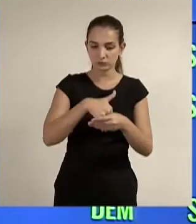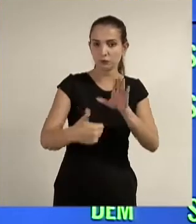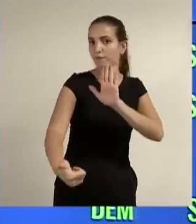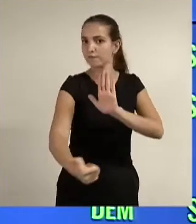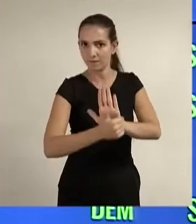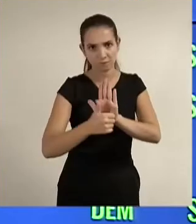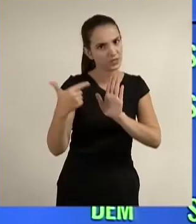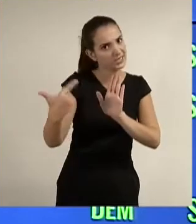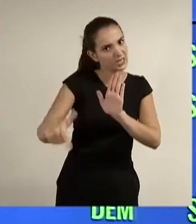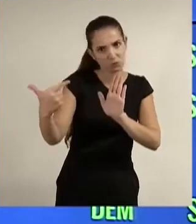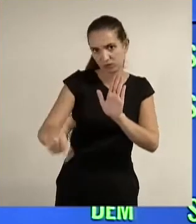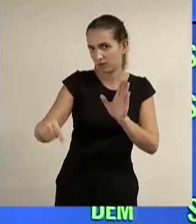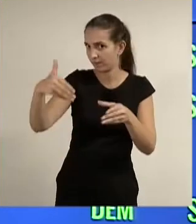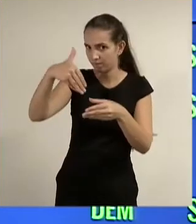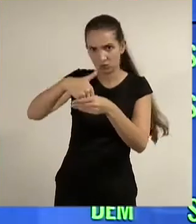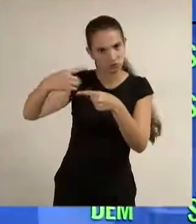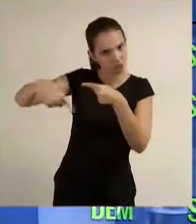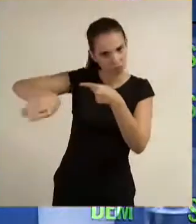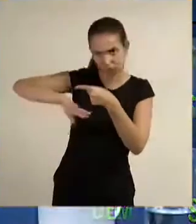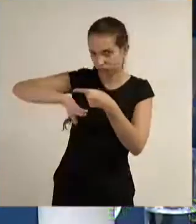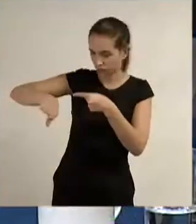contrário.